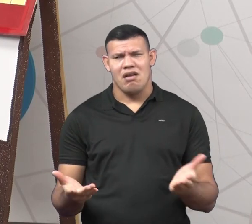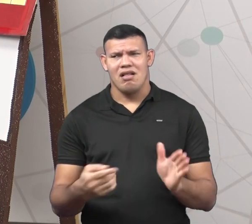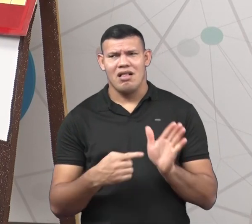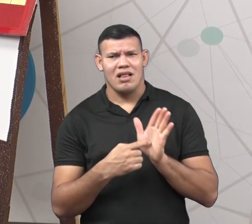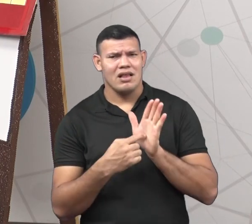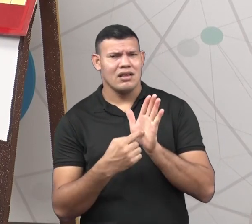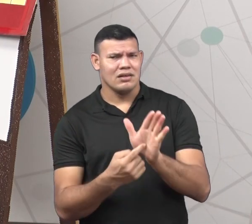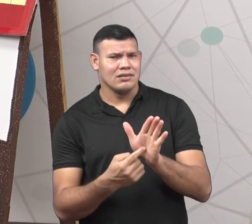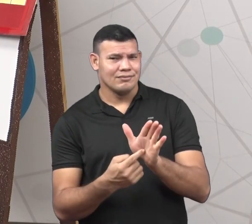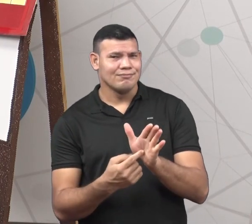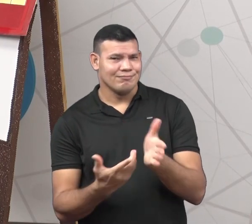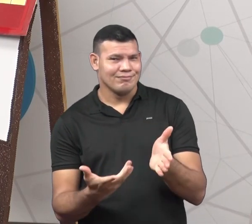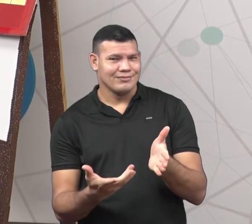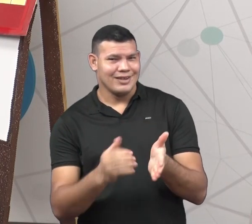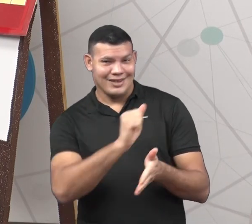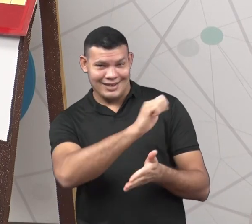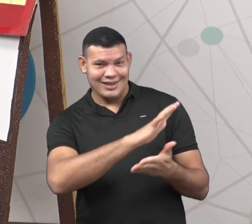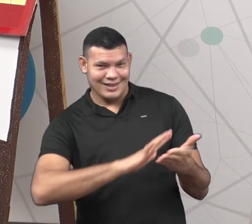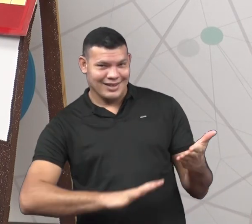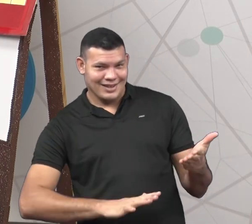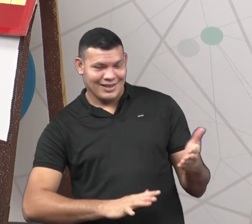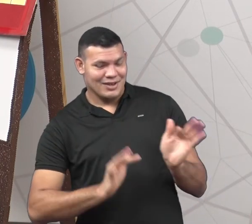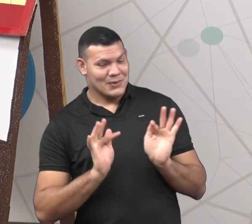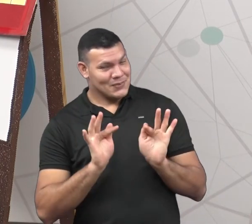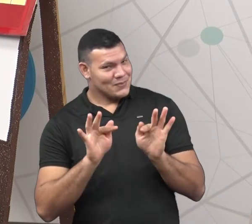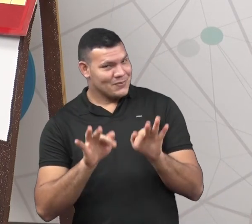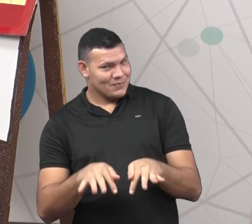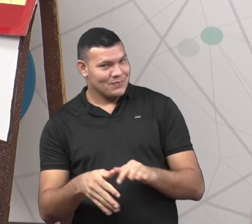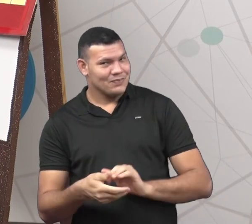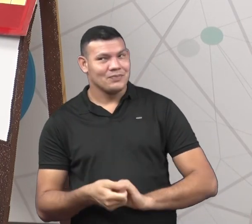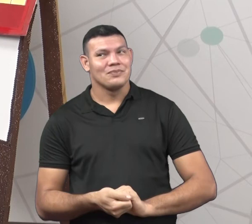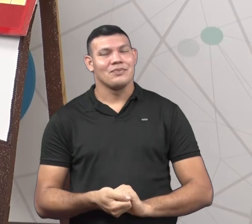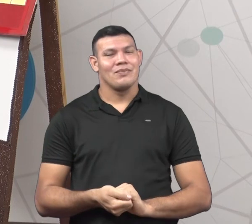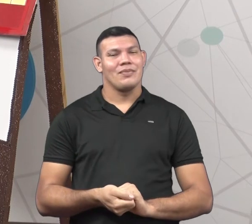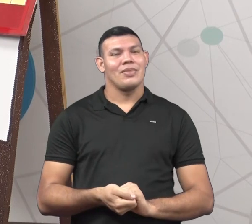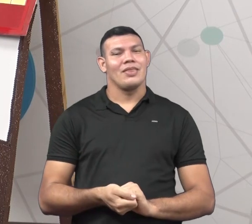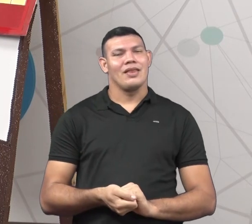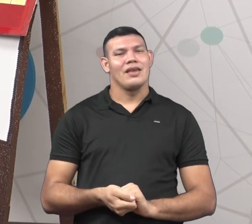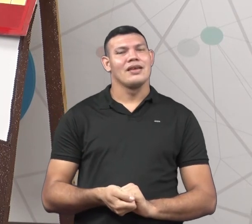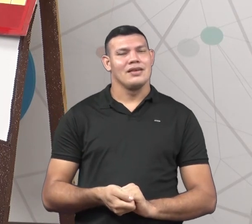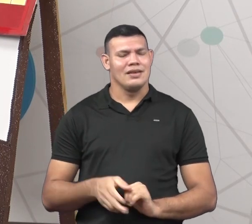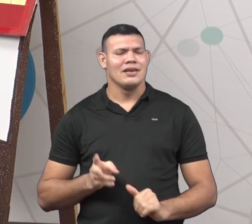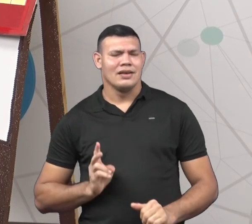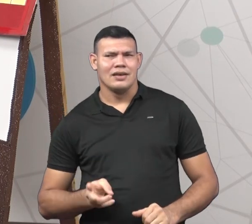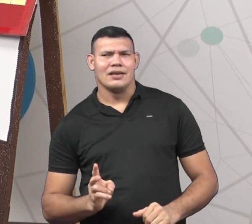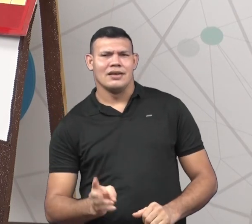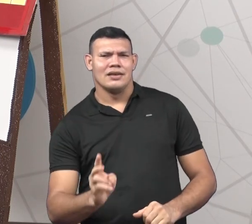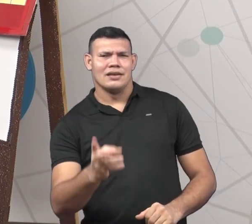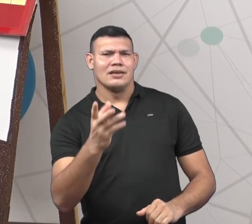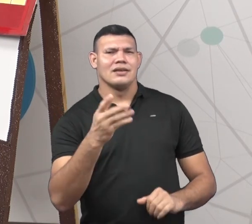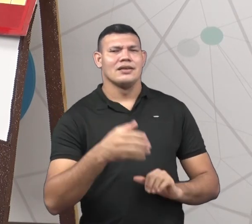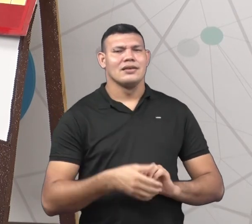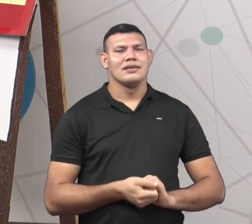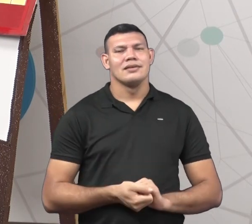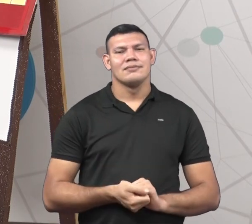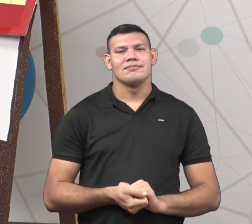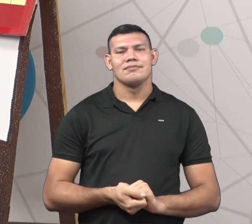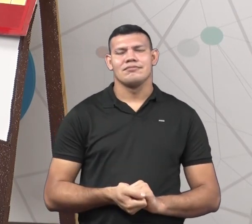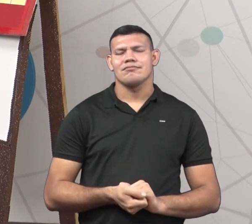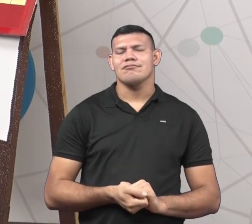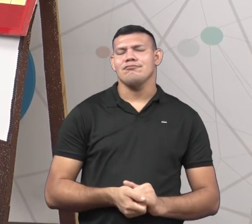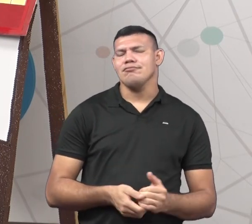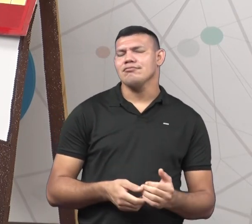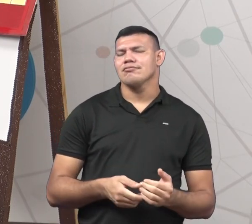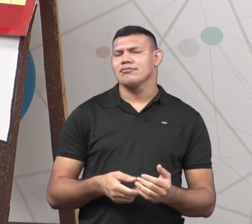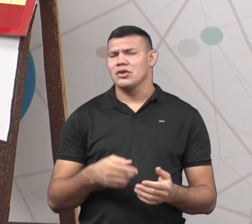8. Muito bem, nós vamos finalizar por aqui e nós vamos dar continuidade na próxima aula fazendo